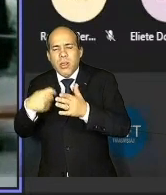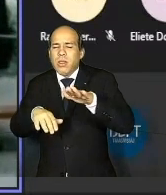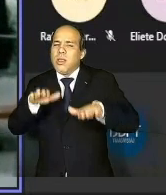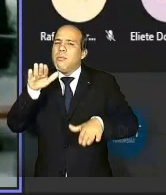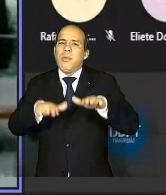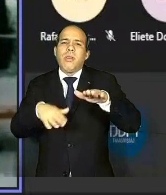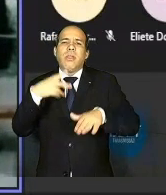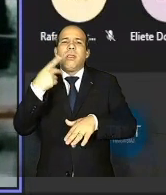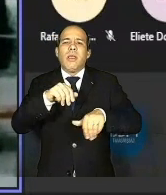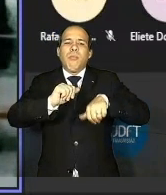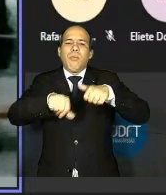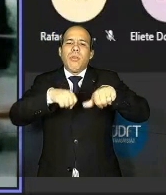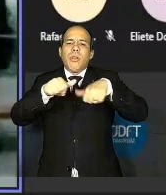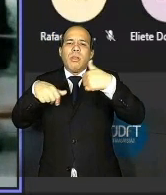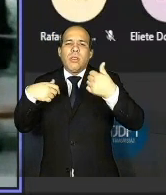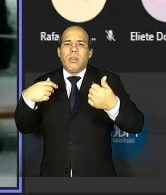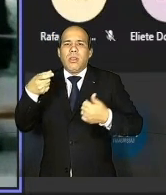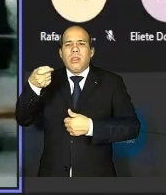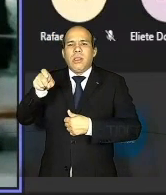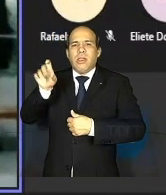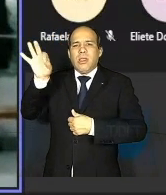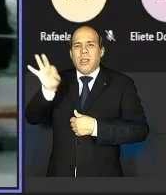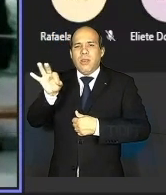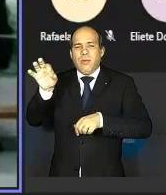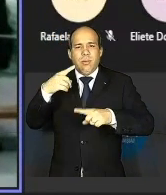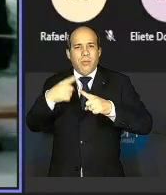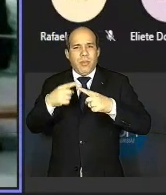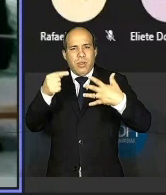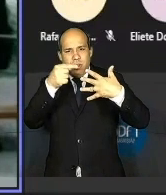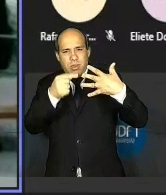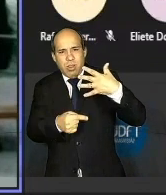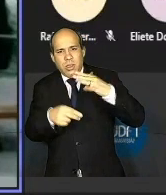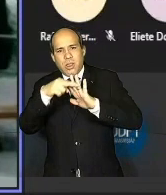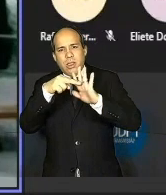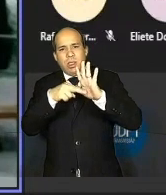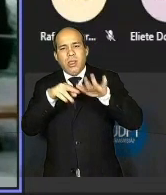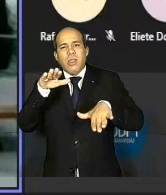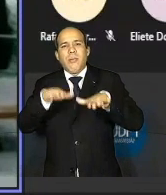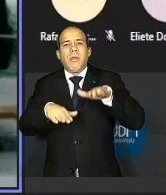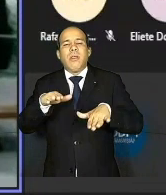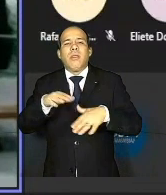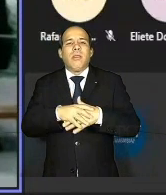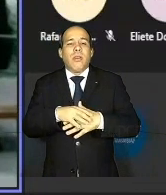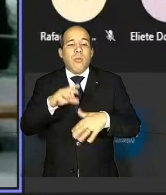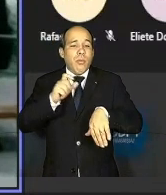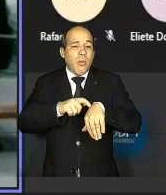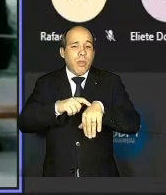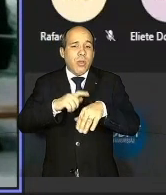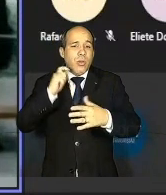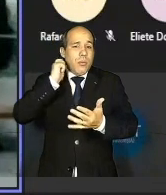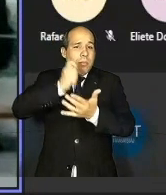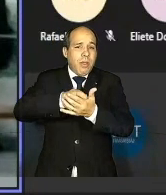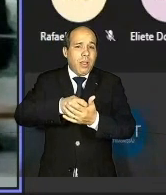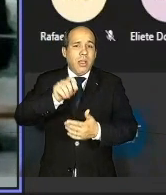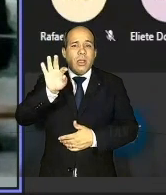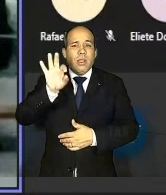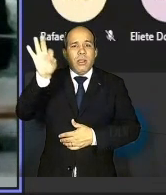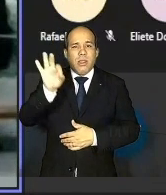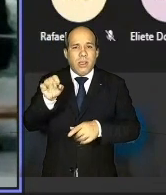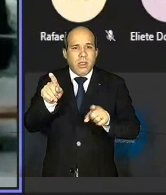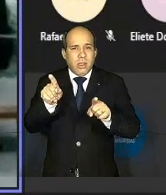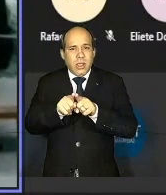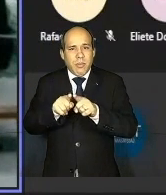da proporcionalidade e modicidade tarifária, cujos parâmetros dependem da aferição no momento da cobrança da